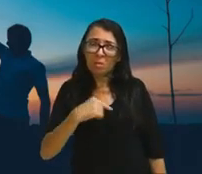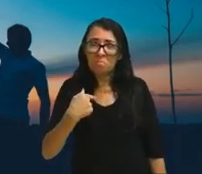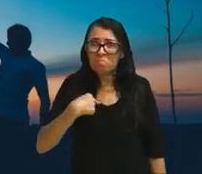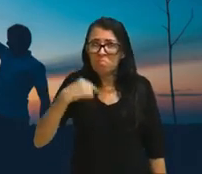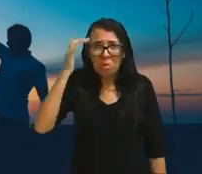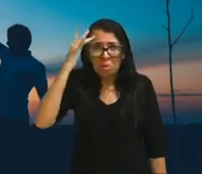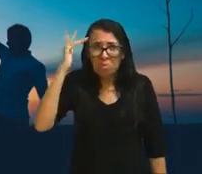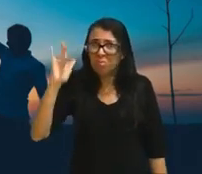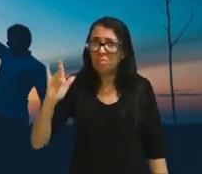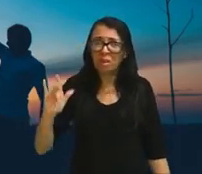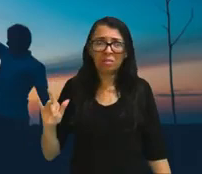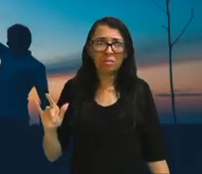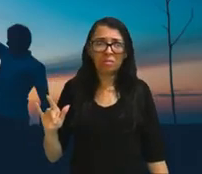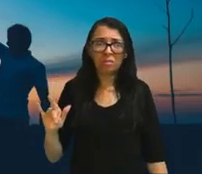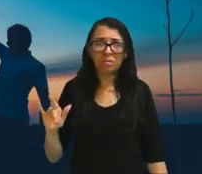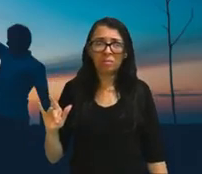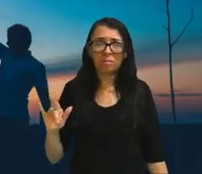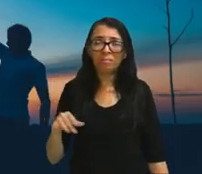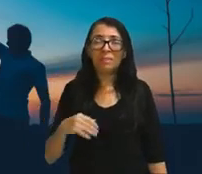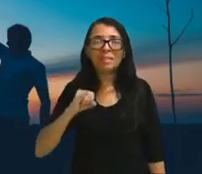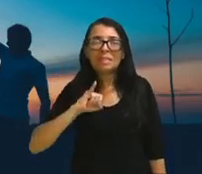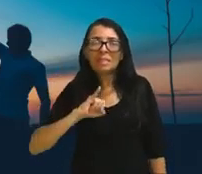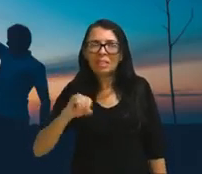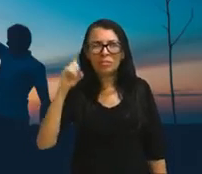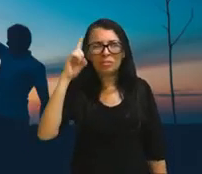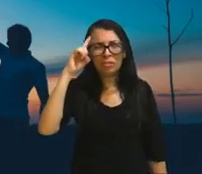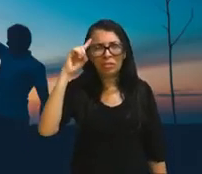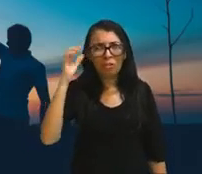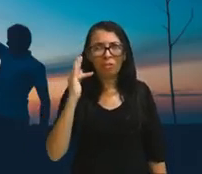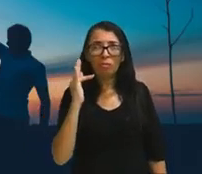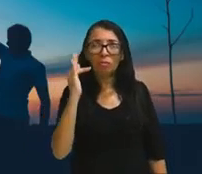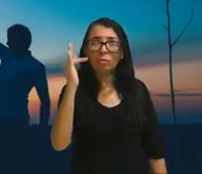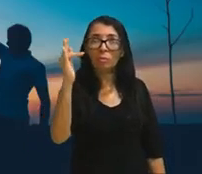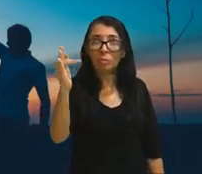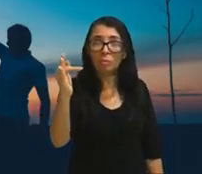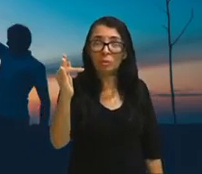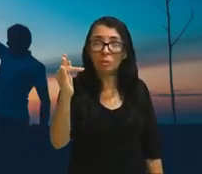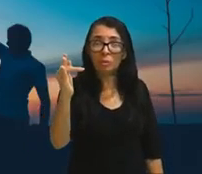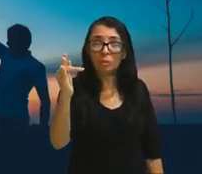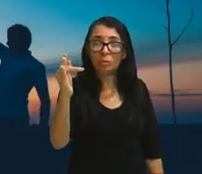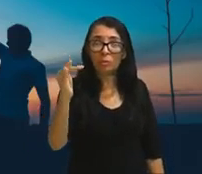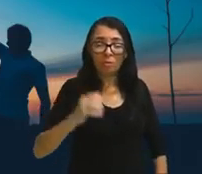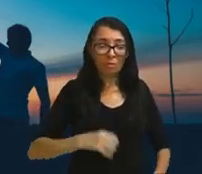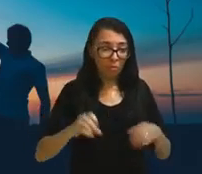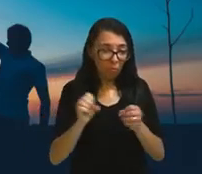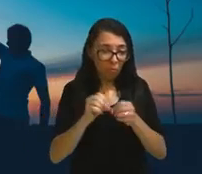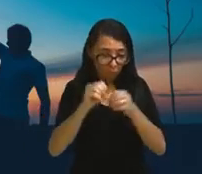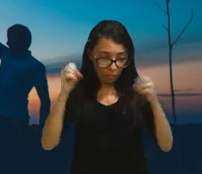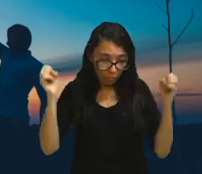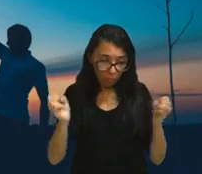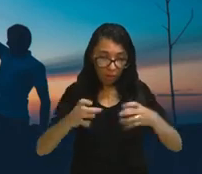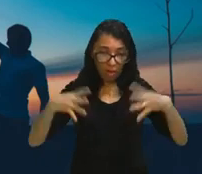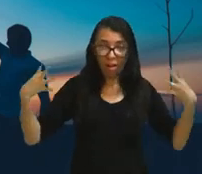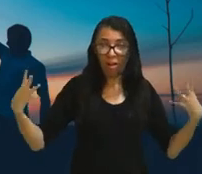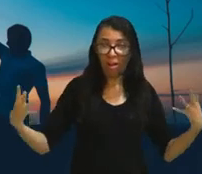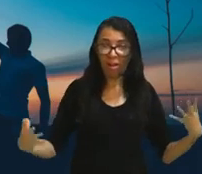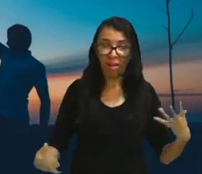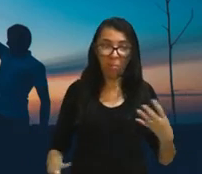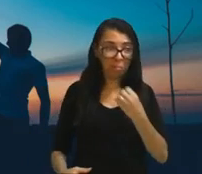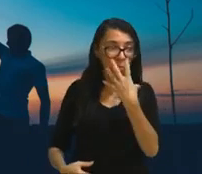a situação vai piorar, também não sabemos. Mas o que nós